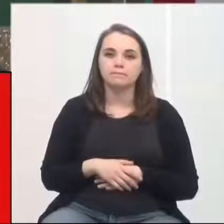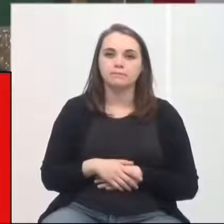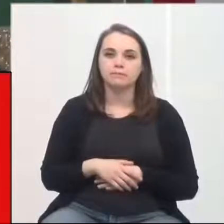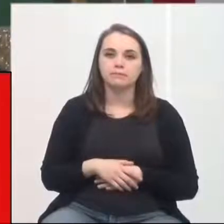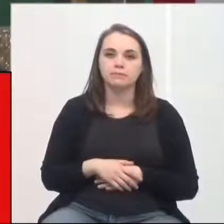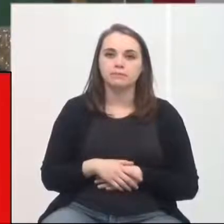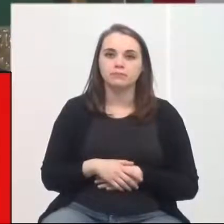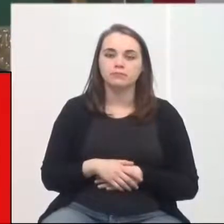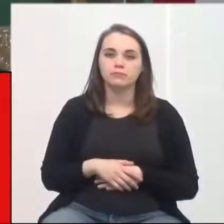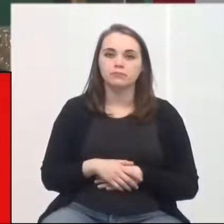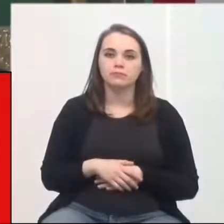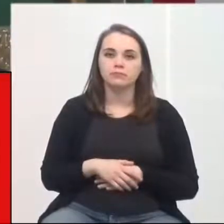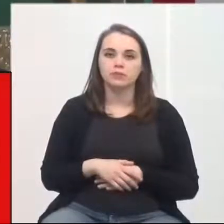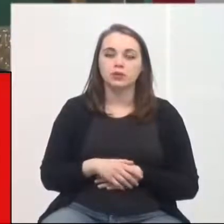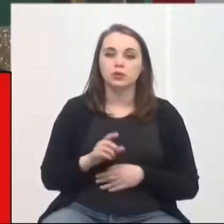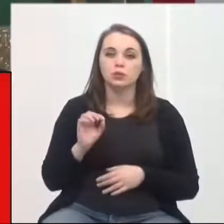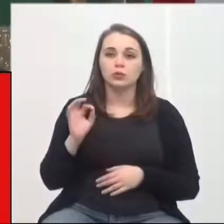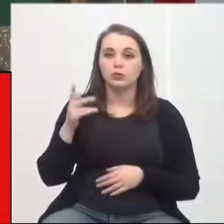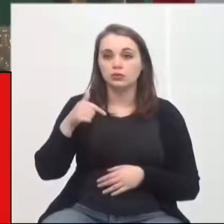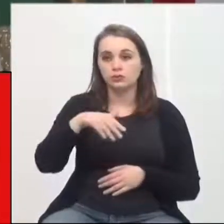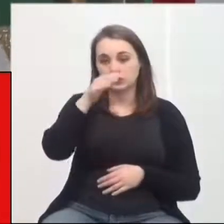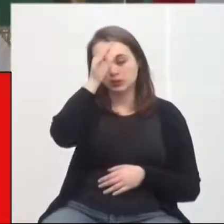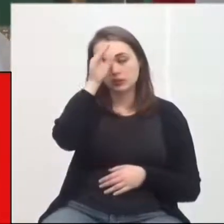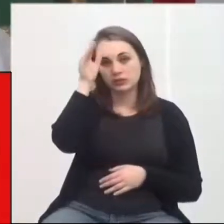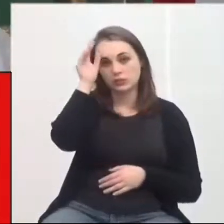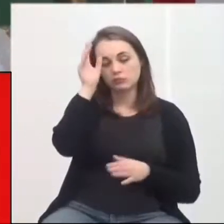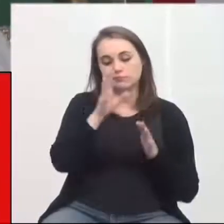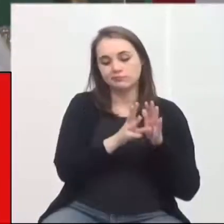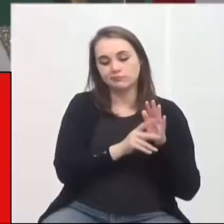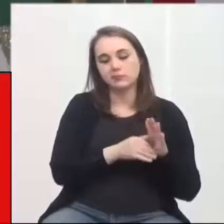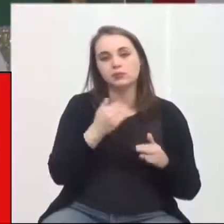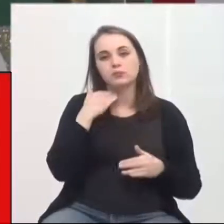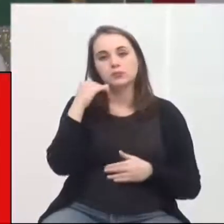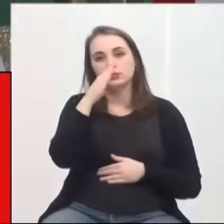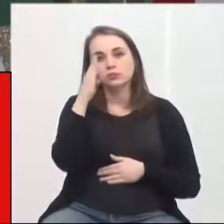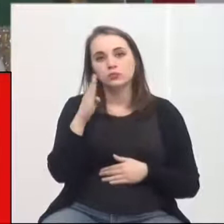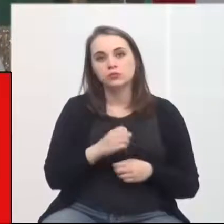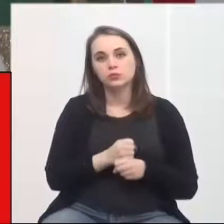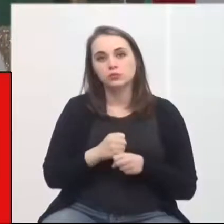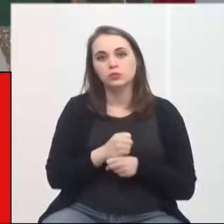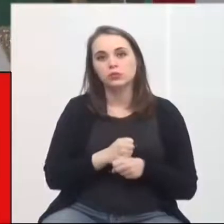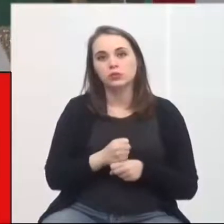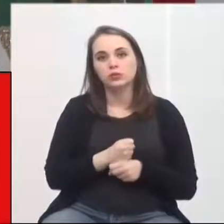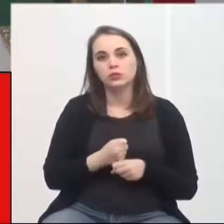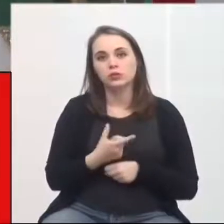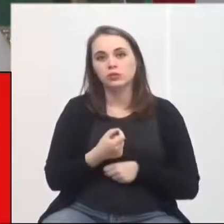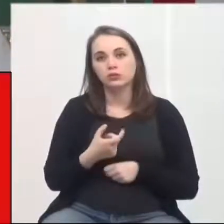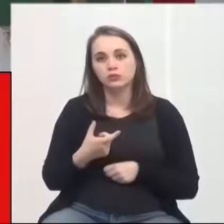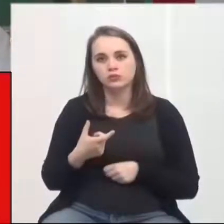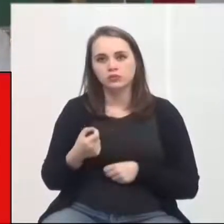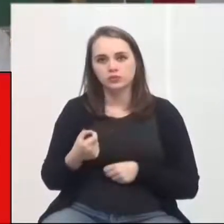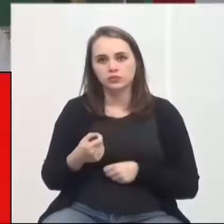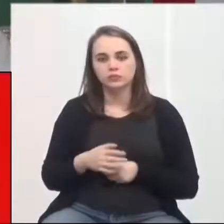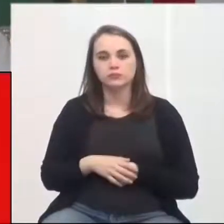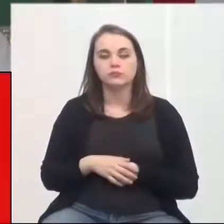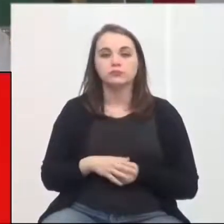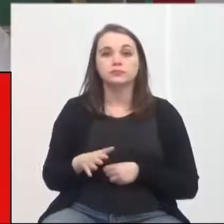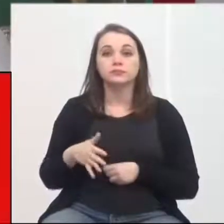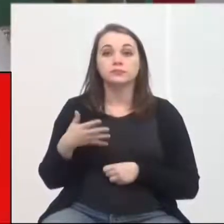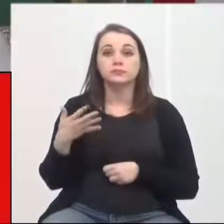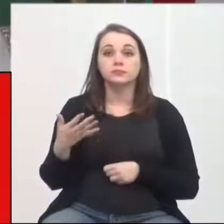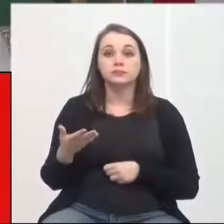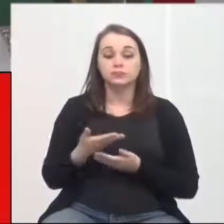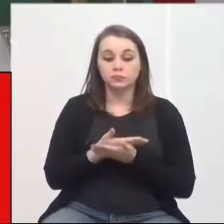Naquele assalto, né, ao Banco do Brasil em 2020, novembro de 2020. Então,